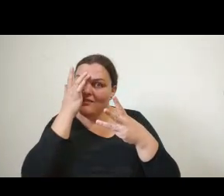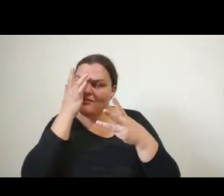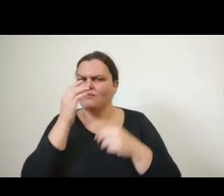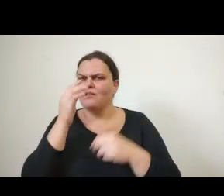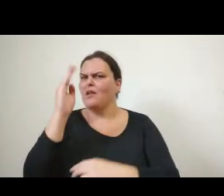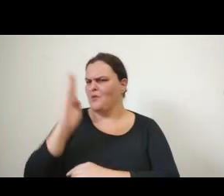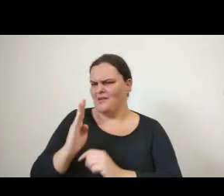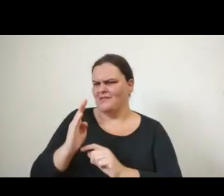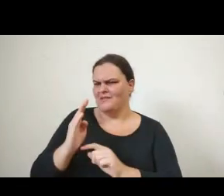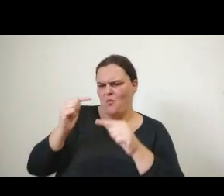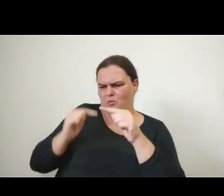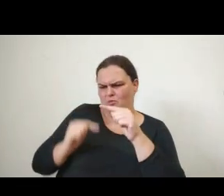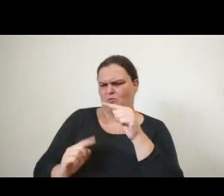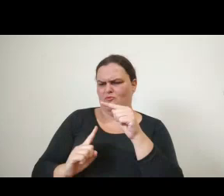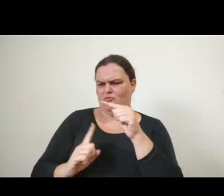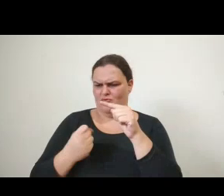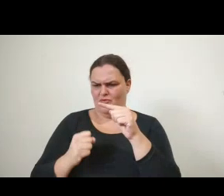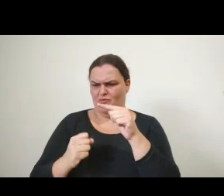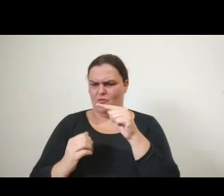12º.